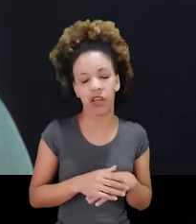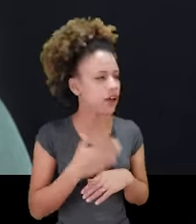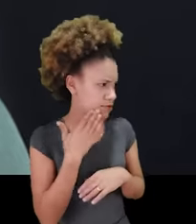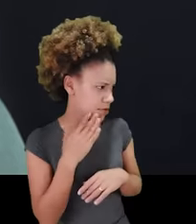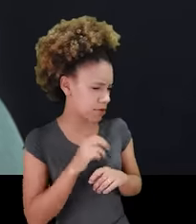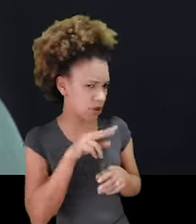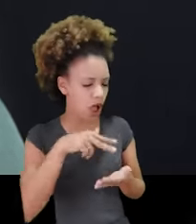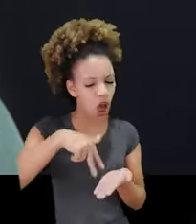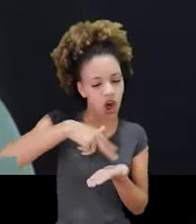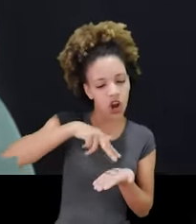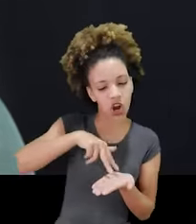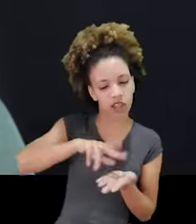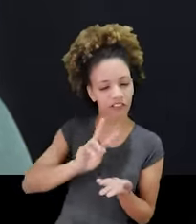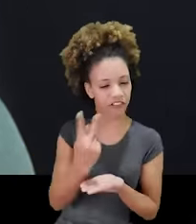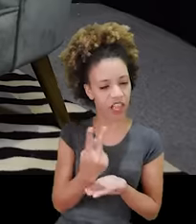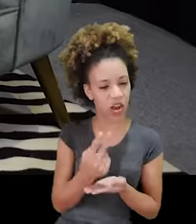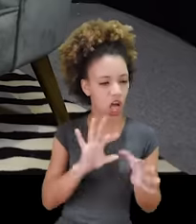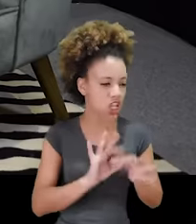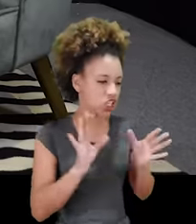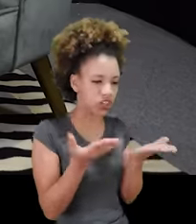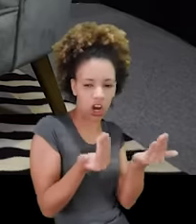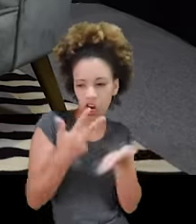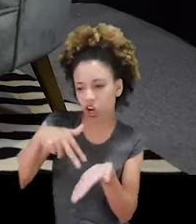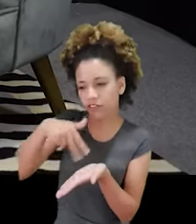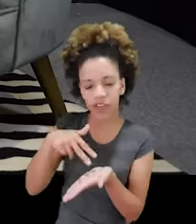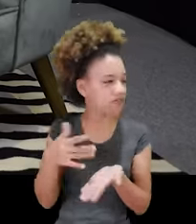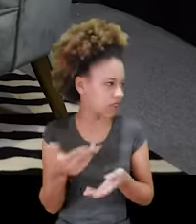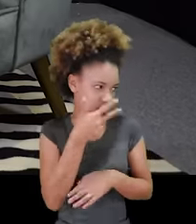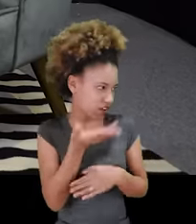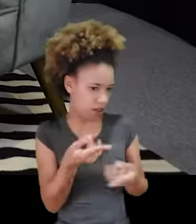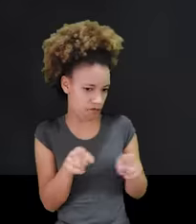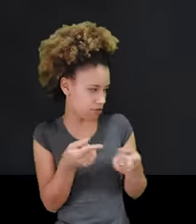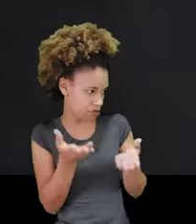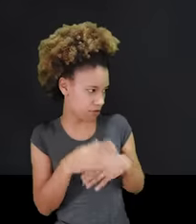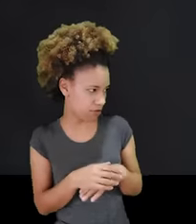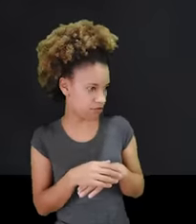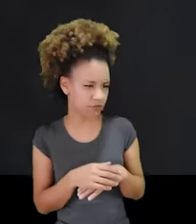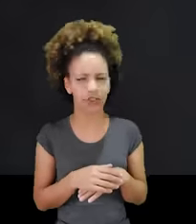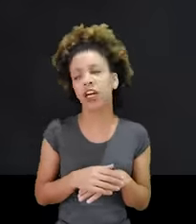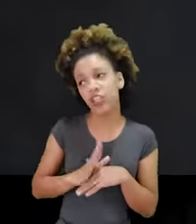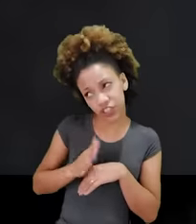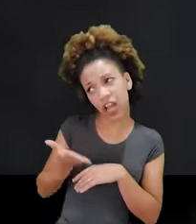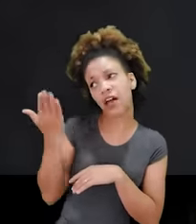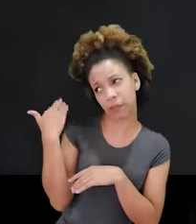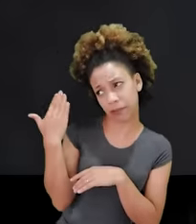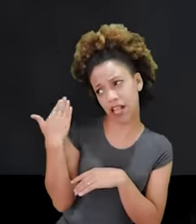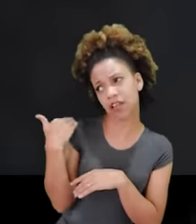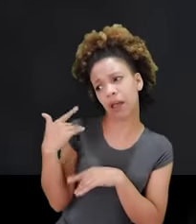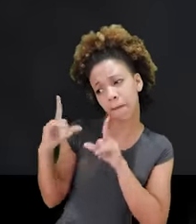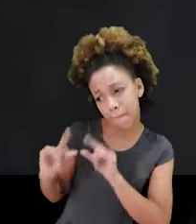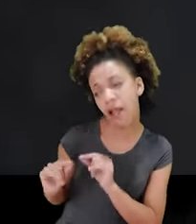Portugal? Roda, roda, vida, solta, roda, vem. A gente acha que é isso, Portugal, lá no Brasil. É, já foi. É